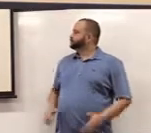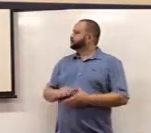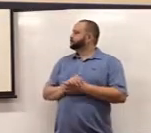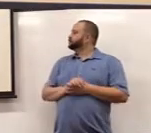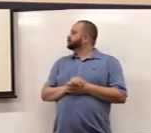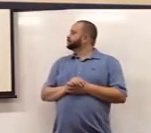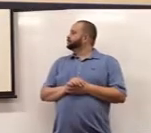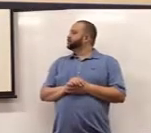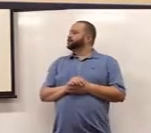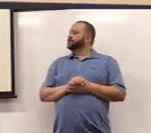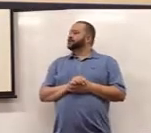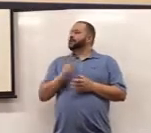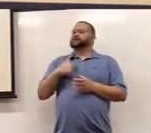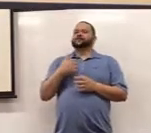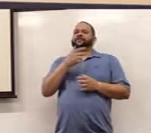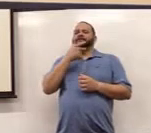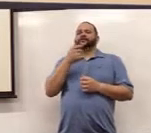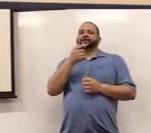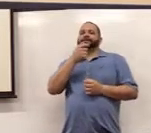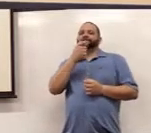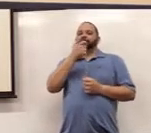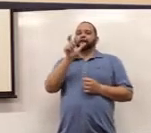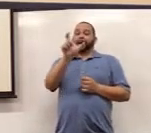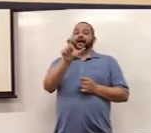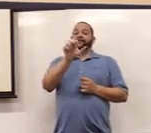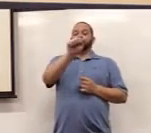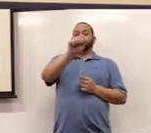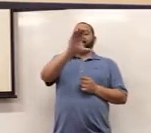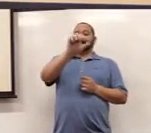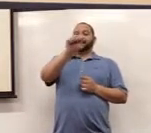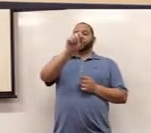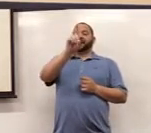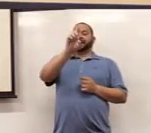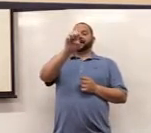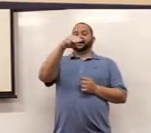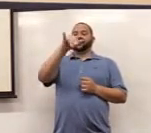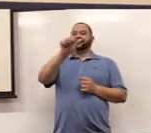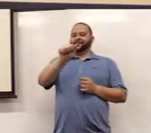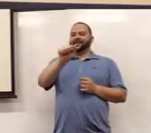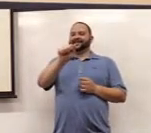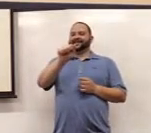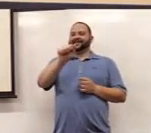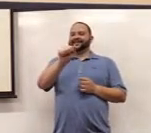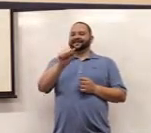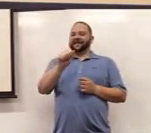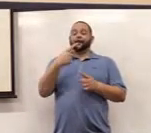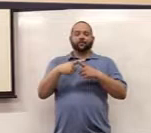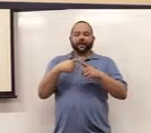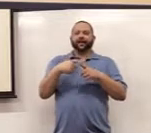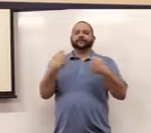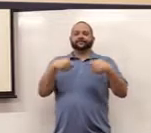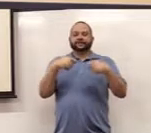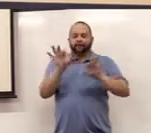Eles chamavam naquela época um concerto de academia. Por quê? O compositor ele tinha um trabalho, não só de compor